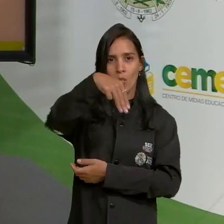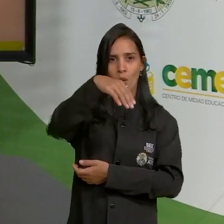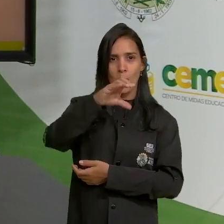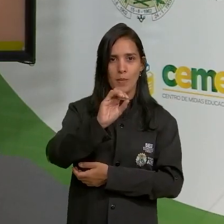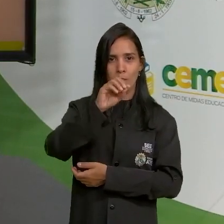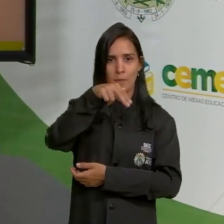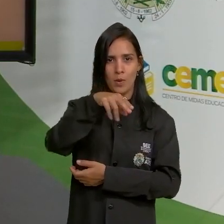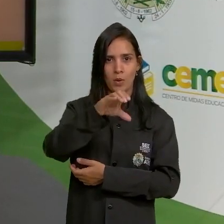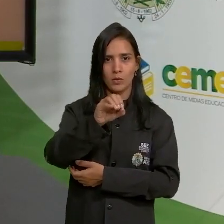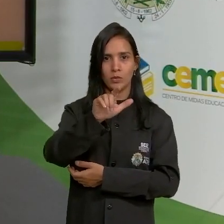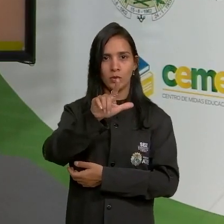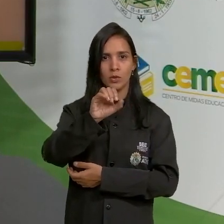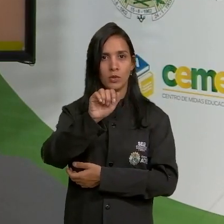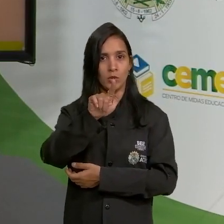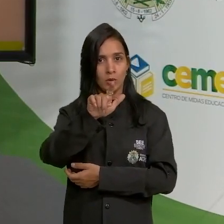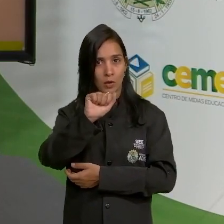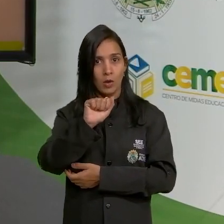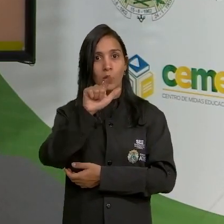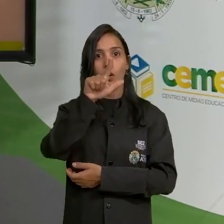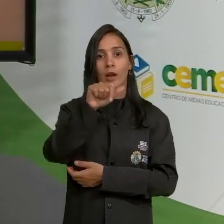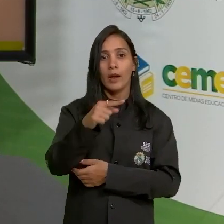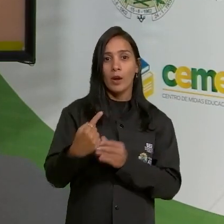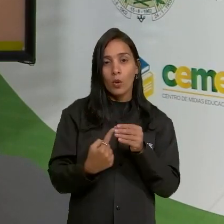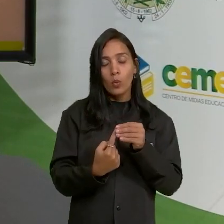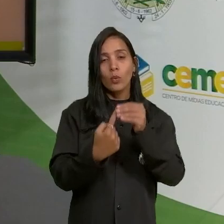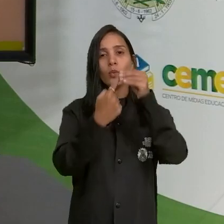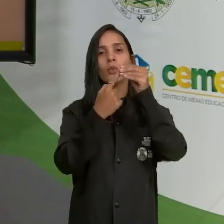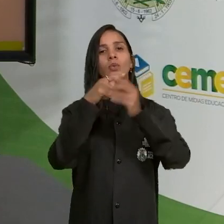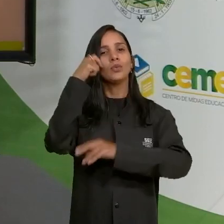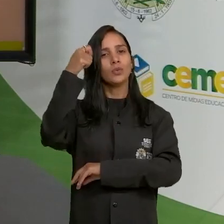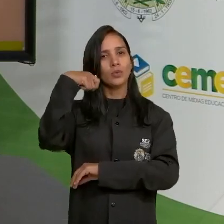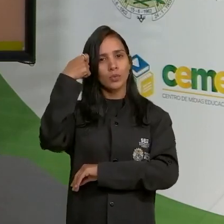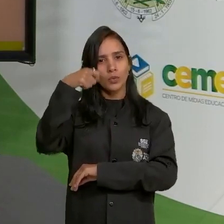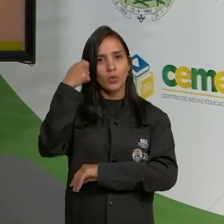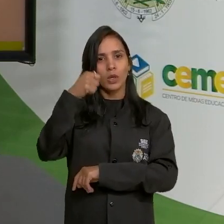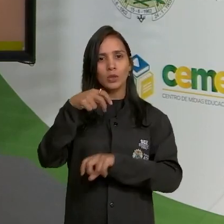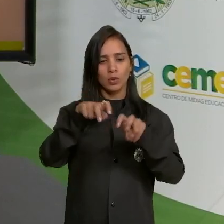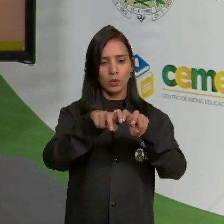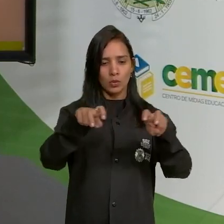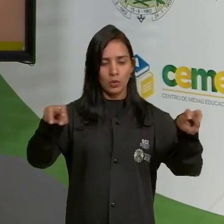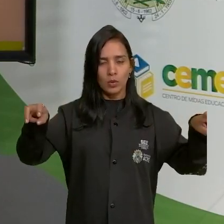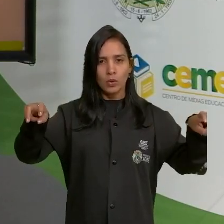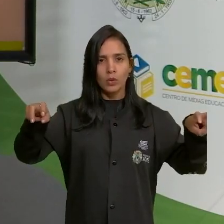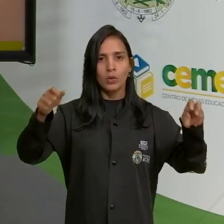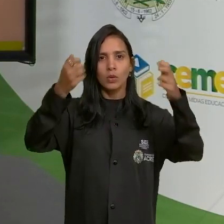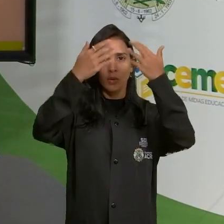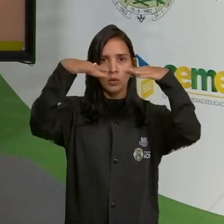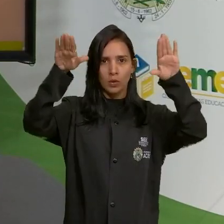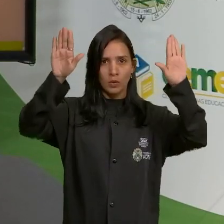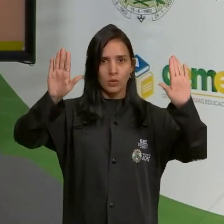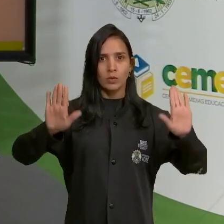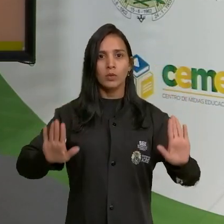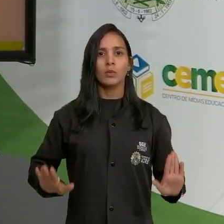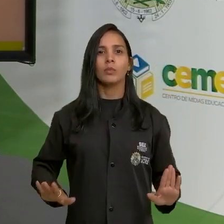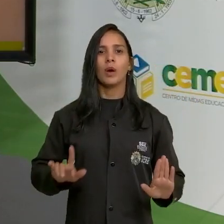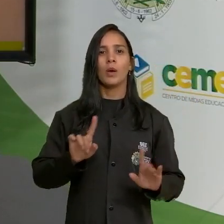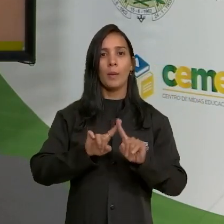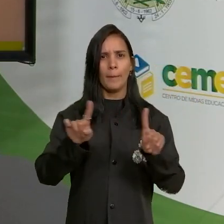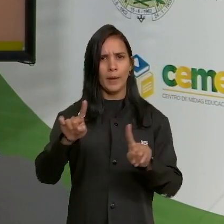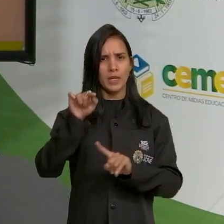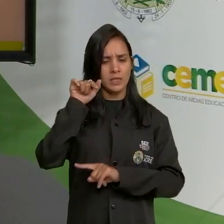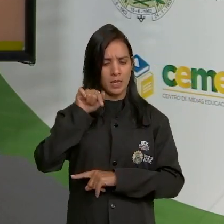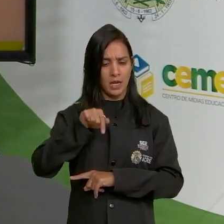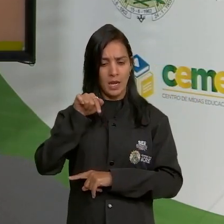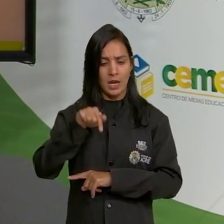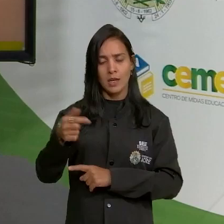apenas um ator em cena, mas isso não interfere a forma teatral. Ele mesmo interage, ele mesmo